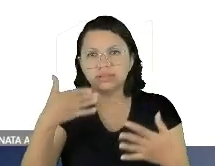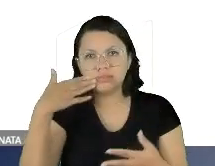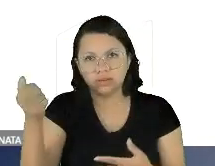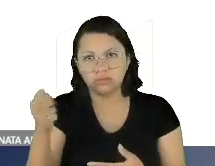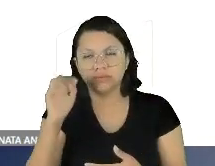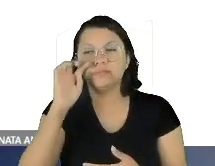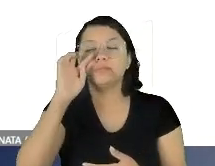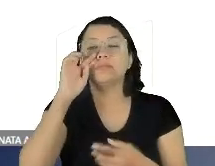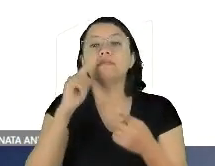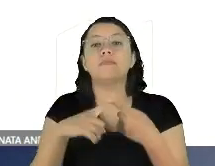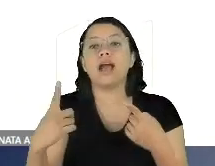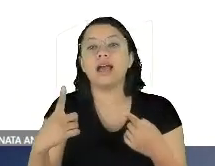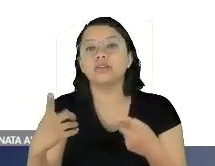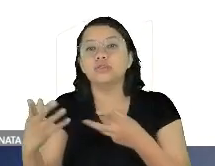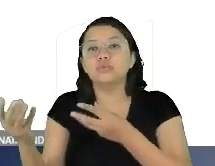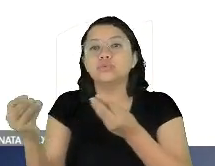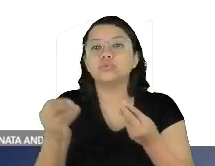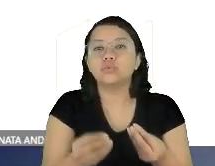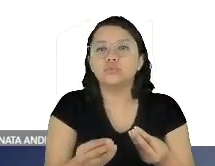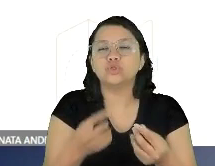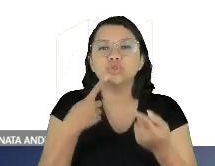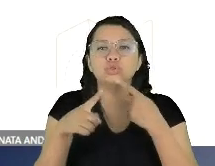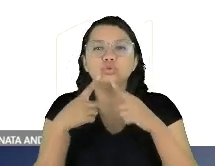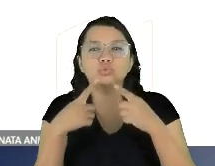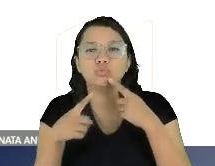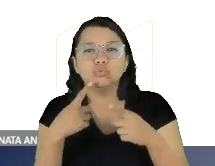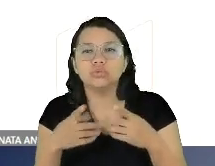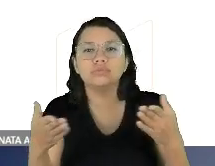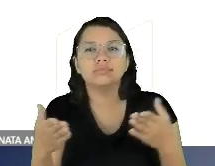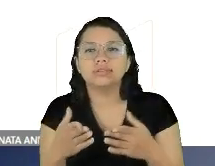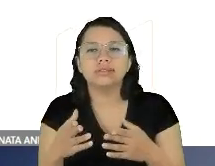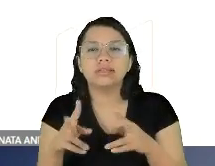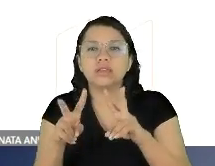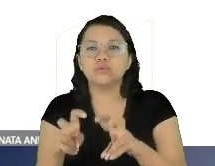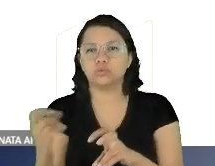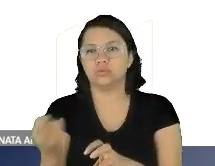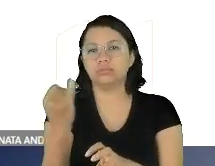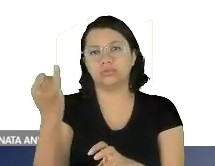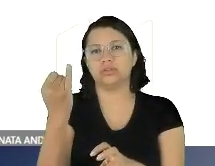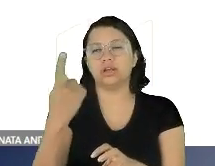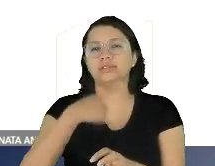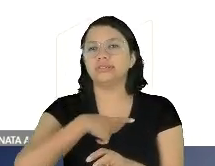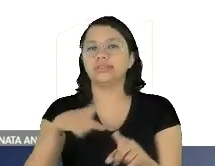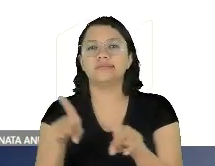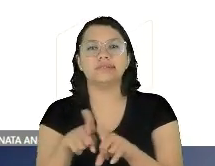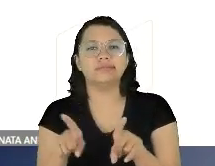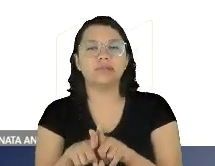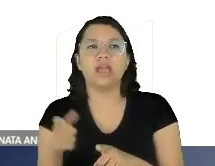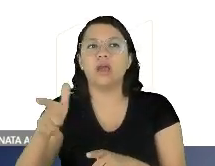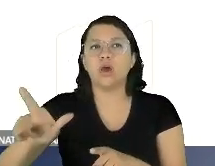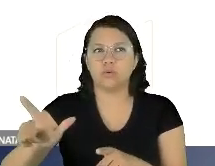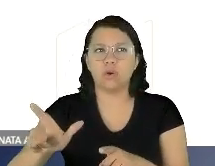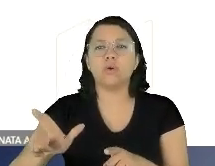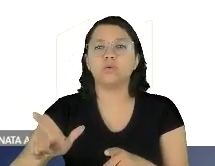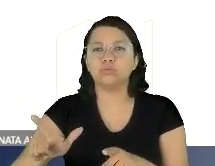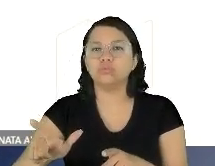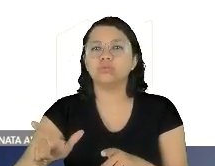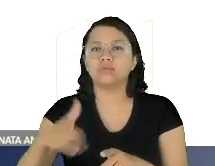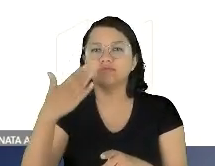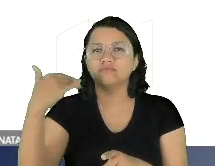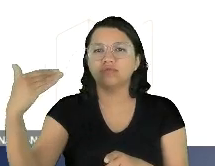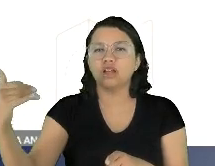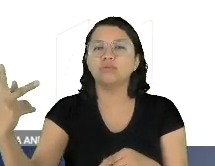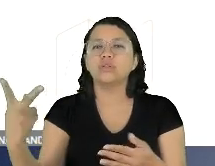vocês. Mas isso trouxe à discussão esse assunto importante. Teve também um outro caso